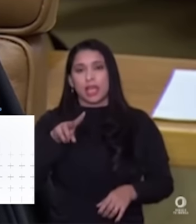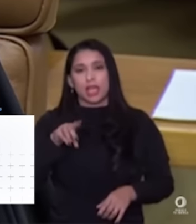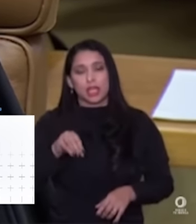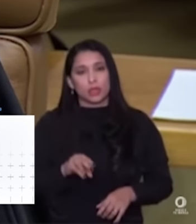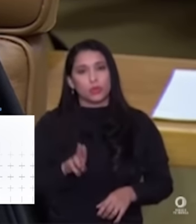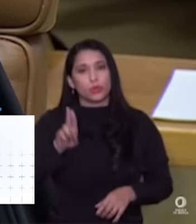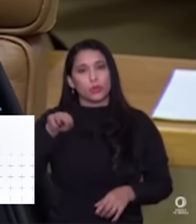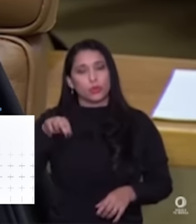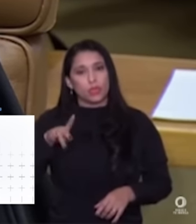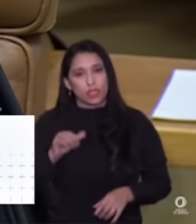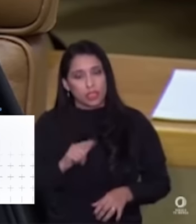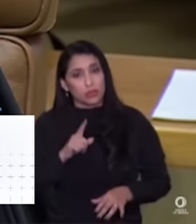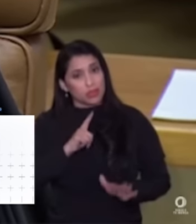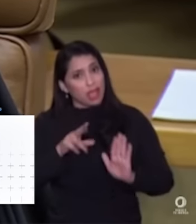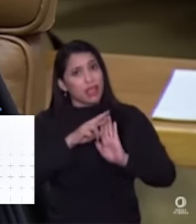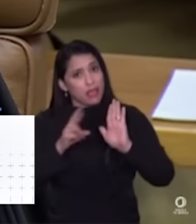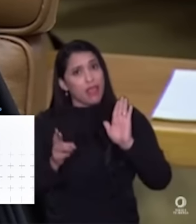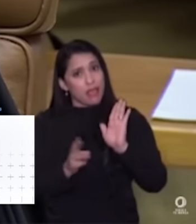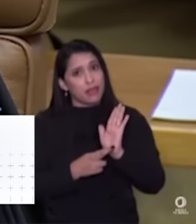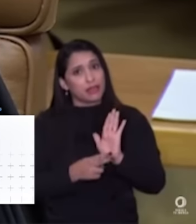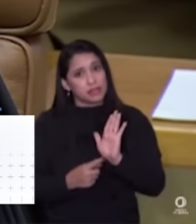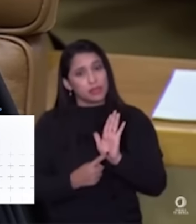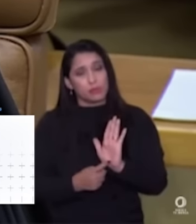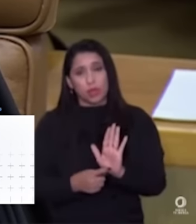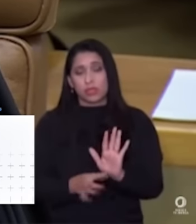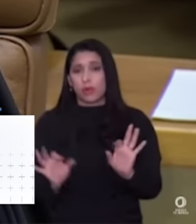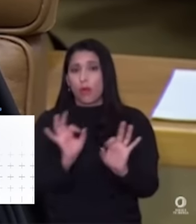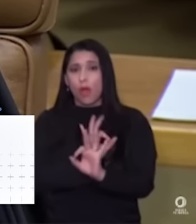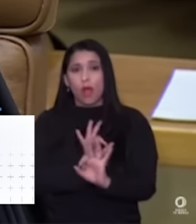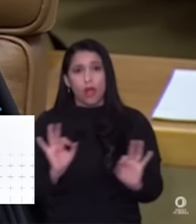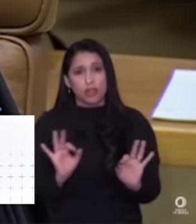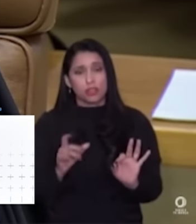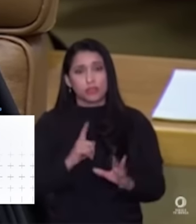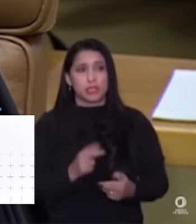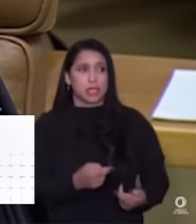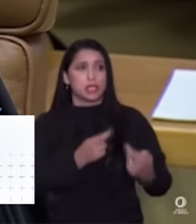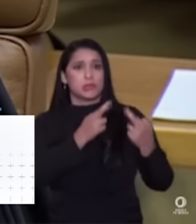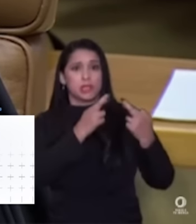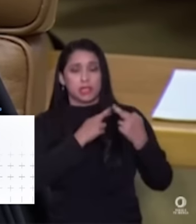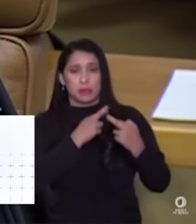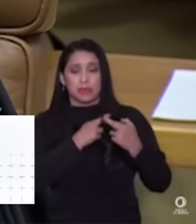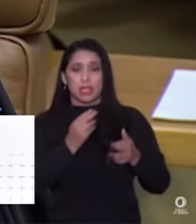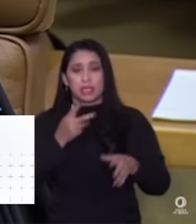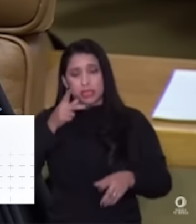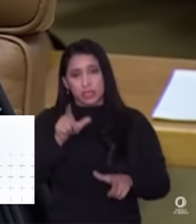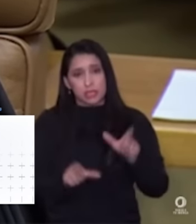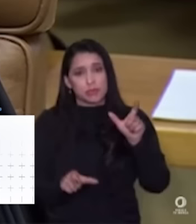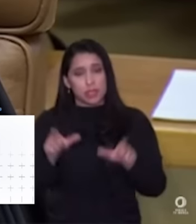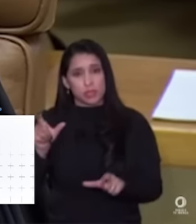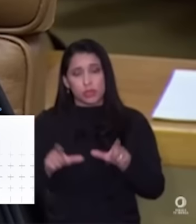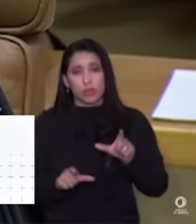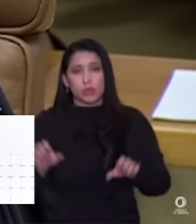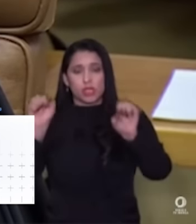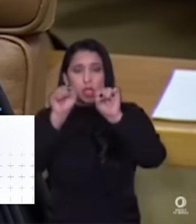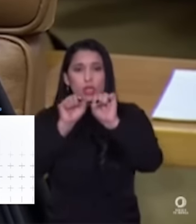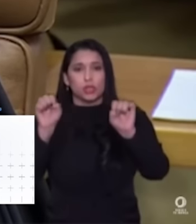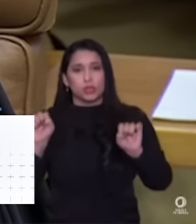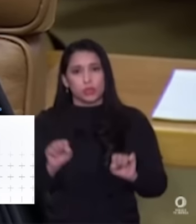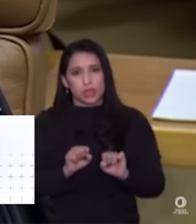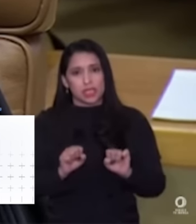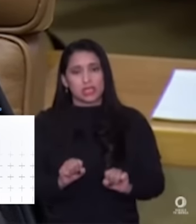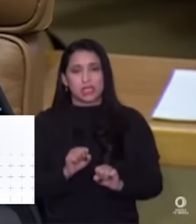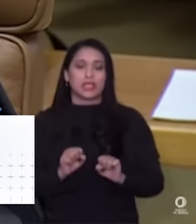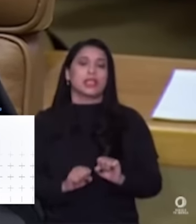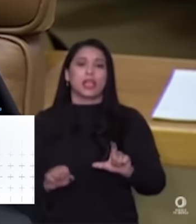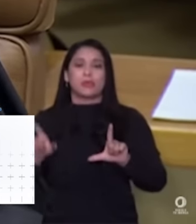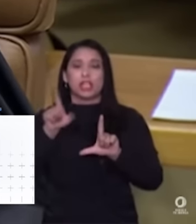exemplos de normas que estabelecem a responsabilidade de todos os atores do ecossistema